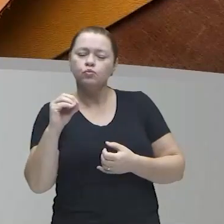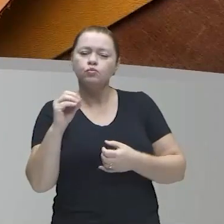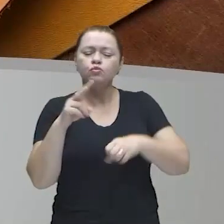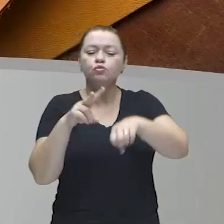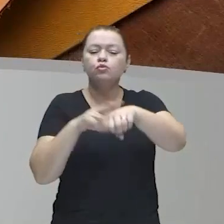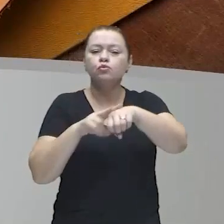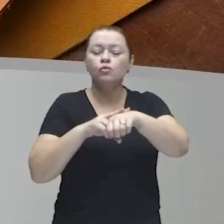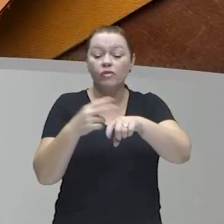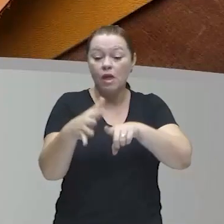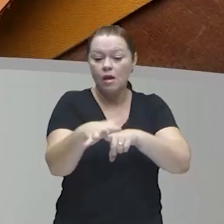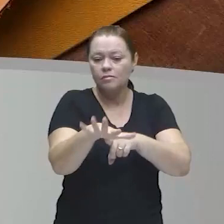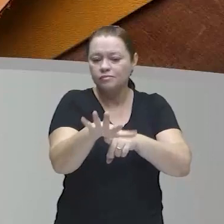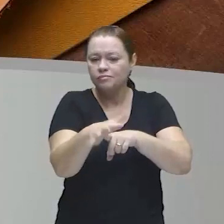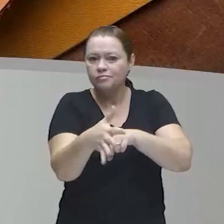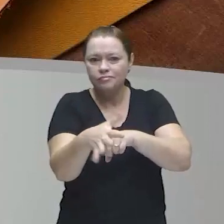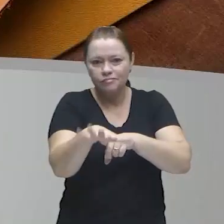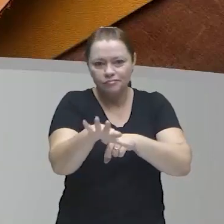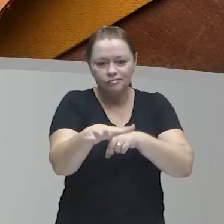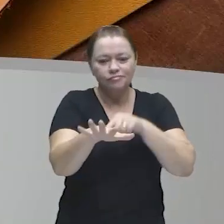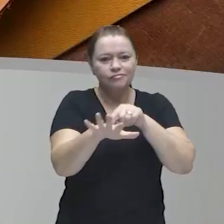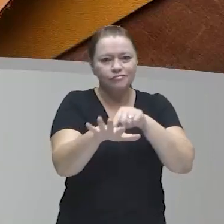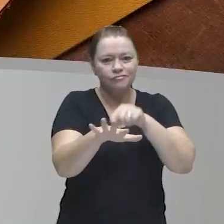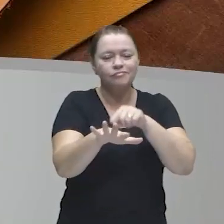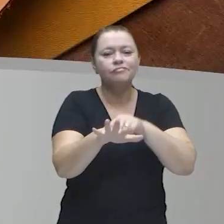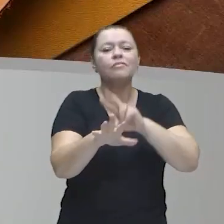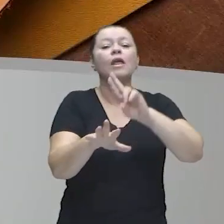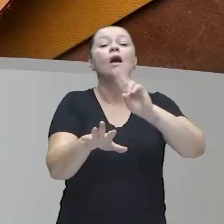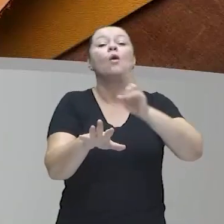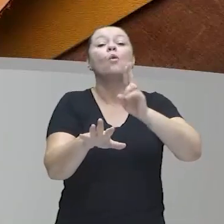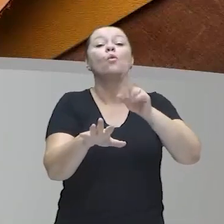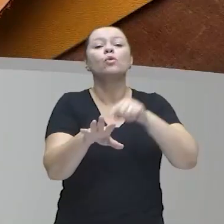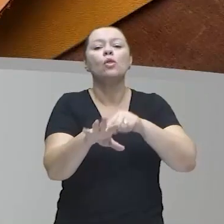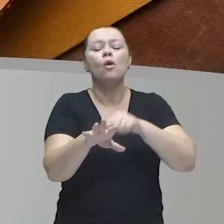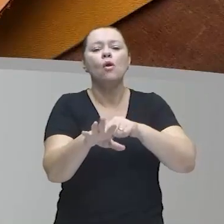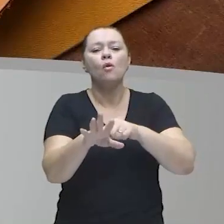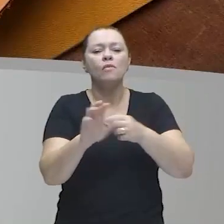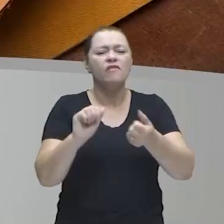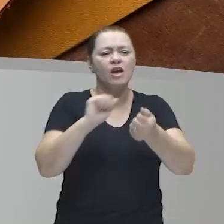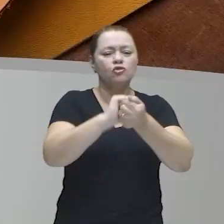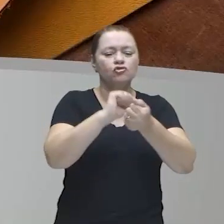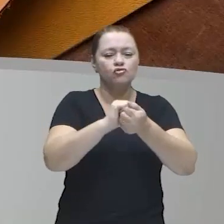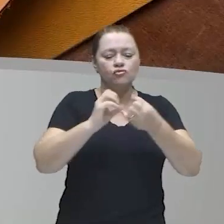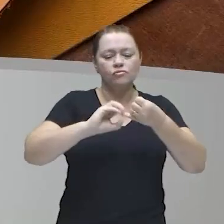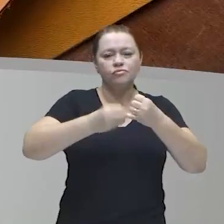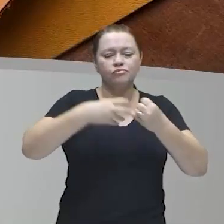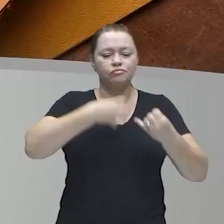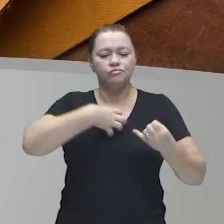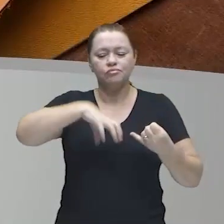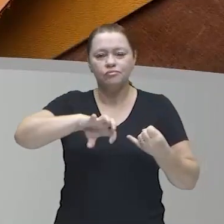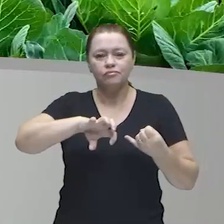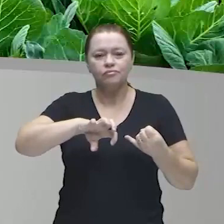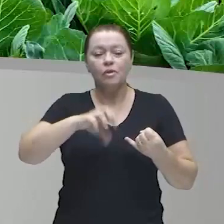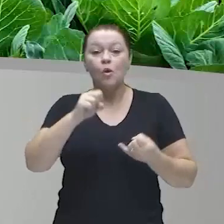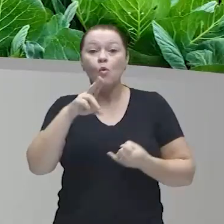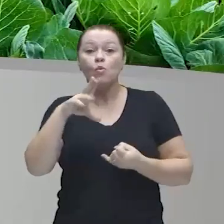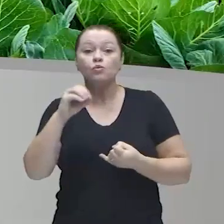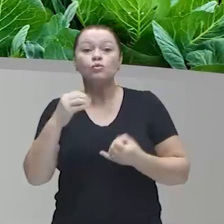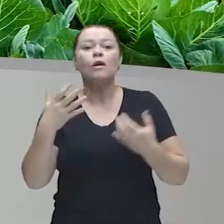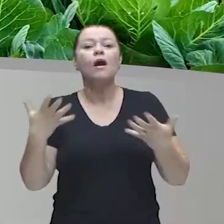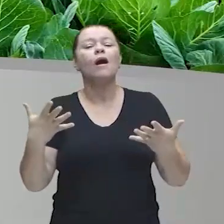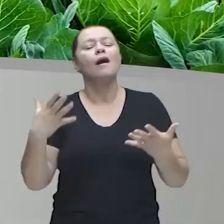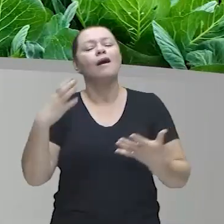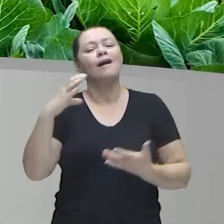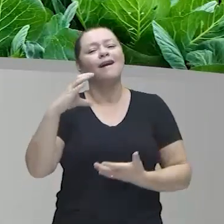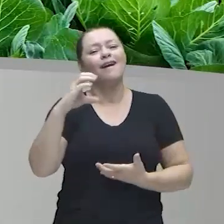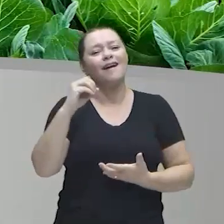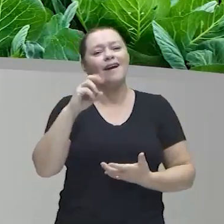folhinha. Ela se destaca acompanhada a feijoada ou no suco verde é a couve.